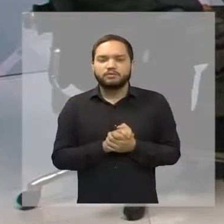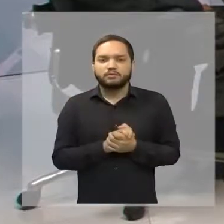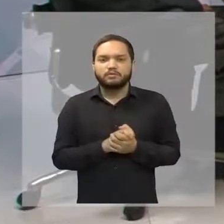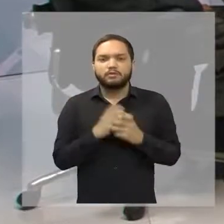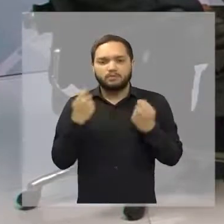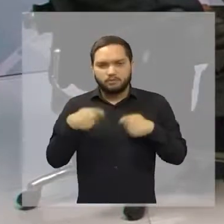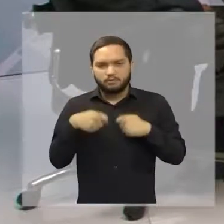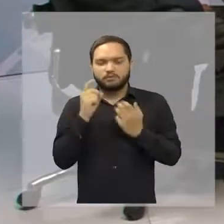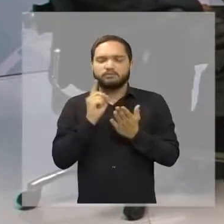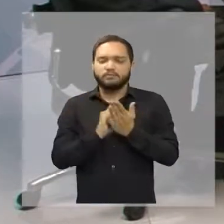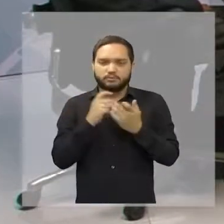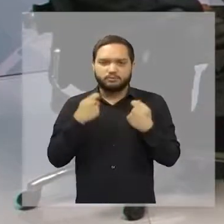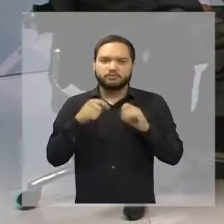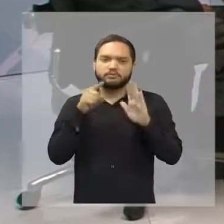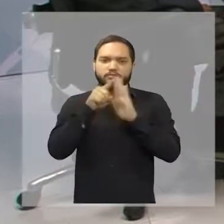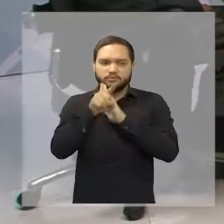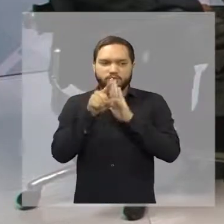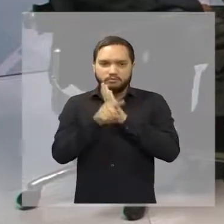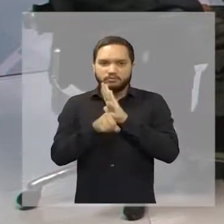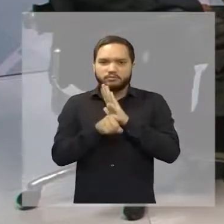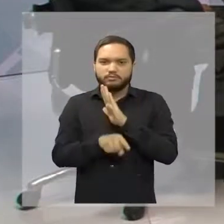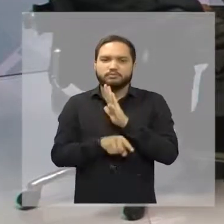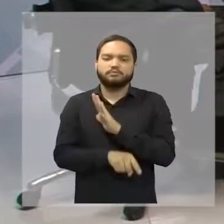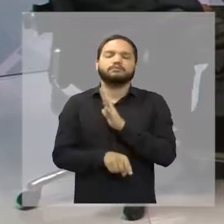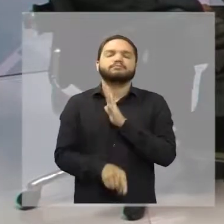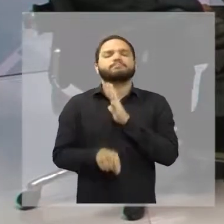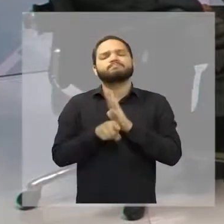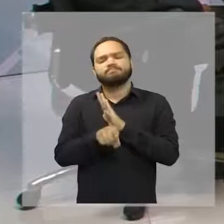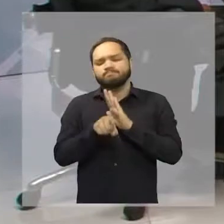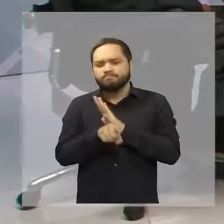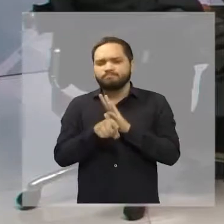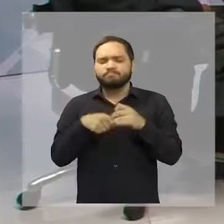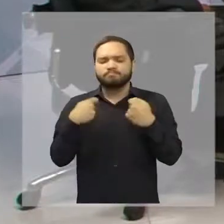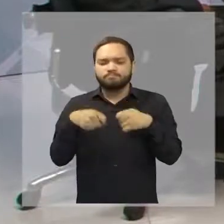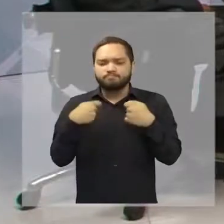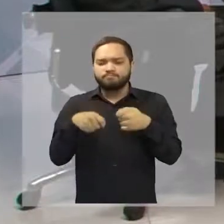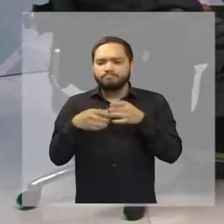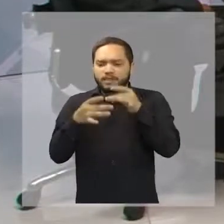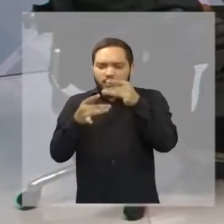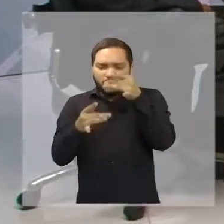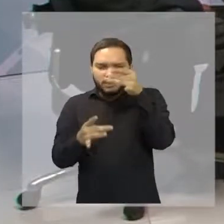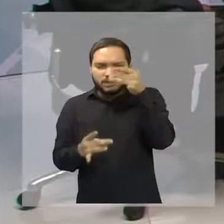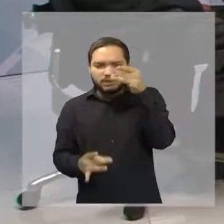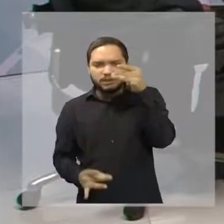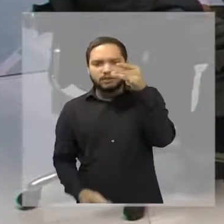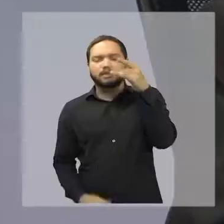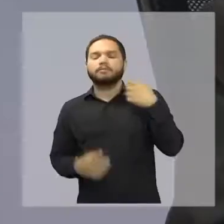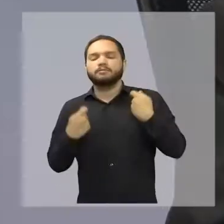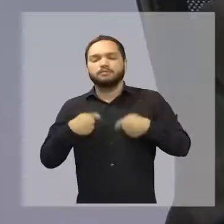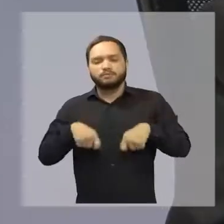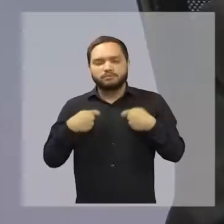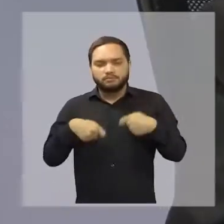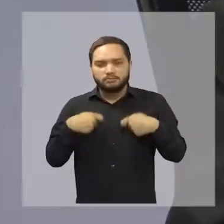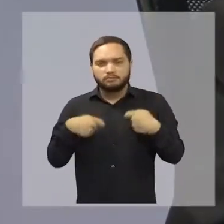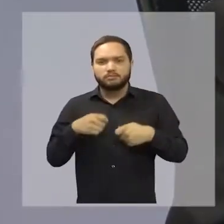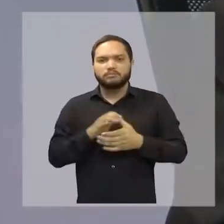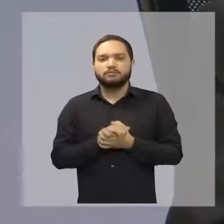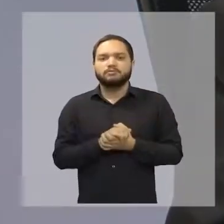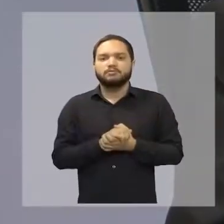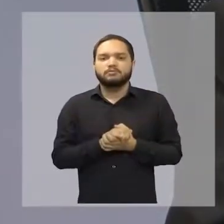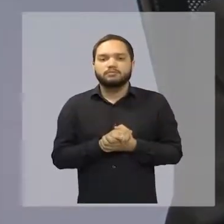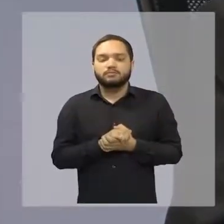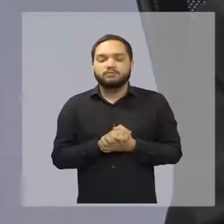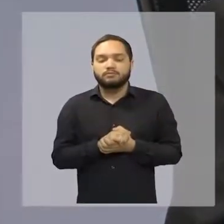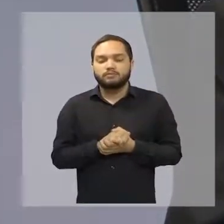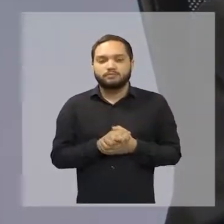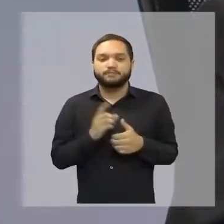faça realmente um questionário mais amplo possível para que se possa acessar efetivamente a essência daquilo que somos?